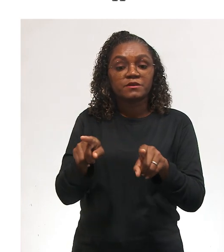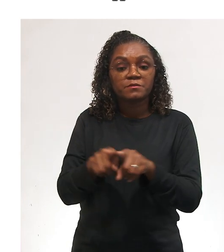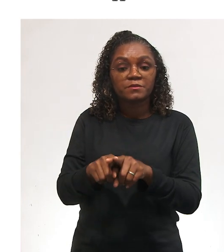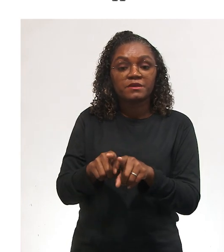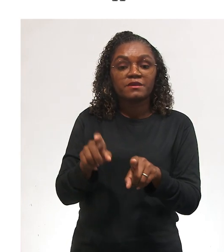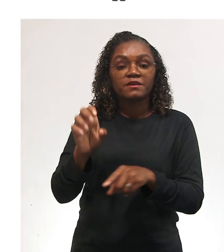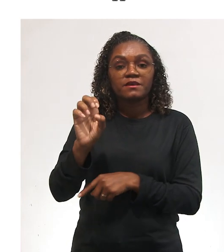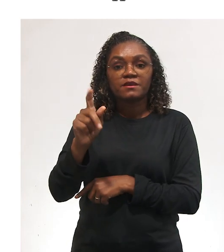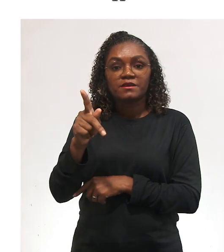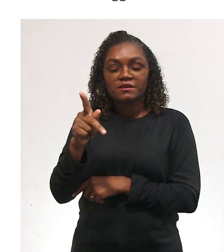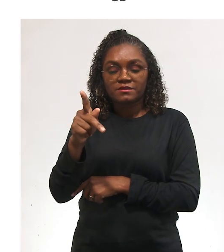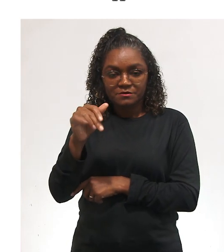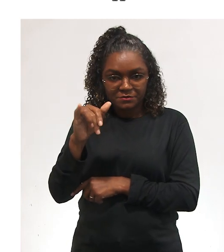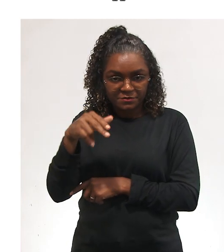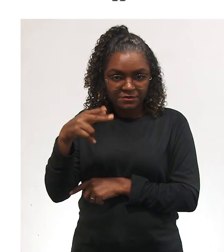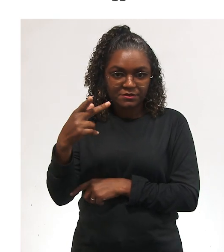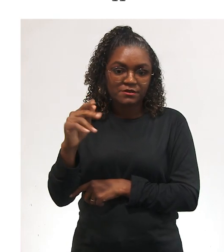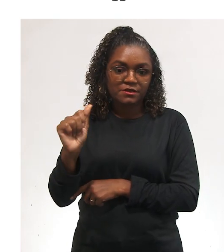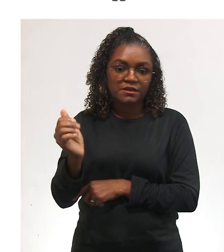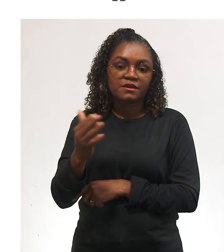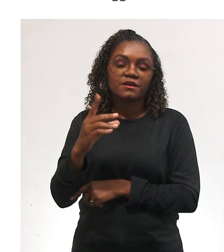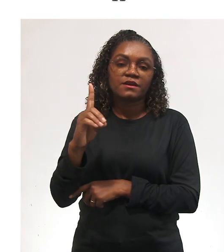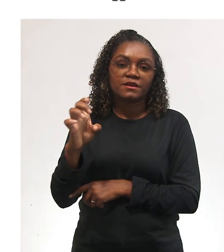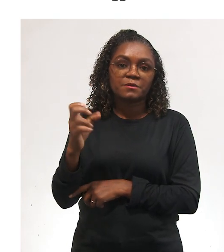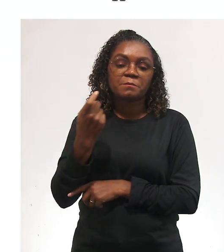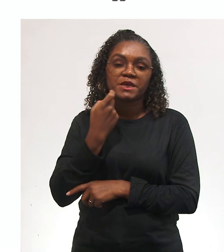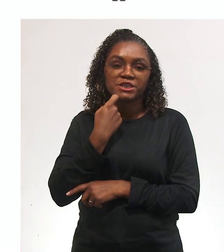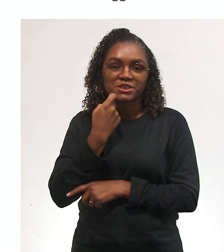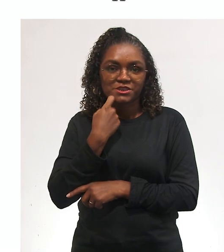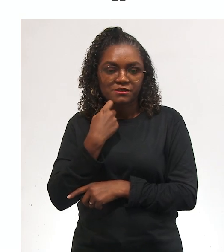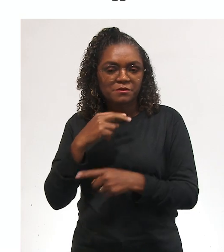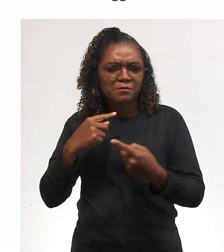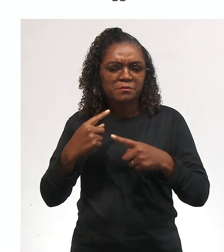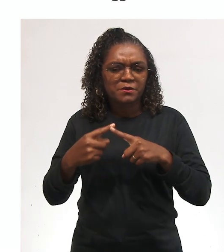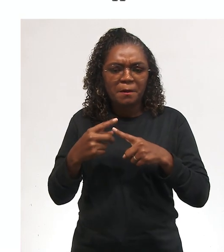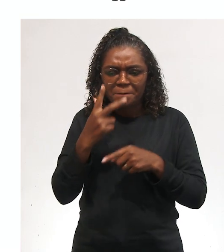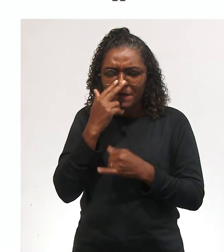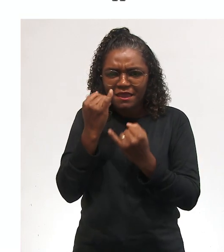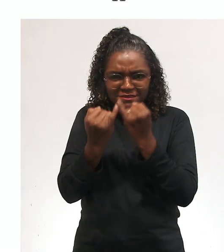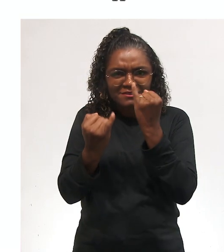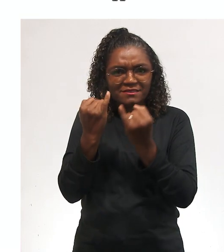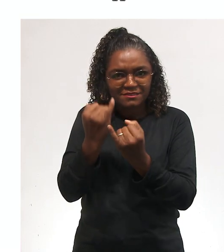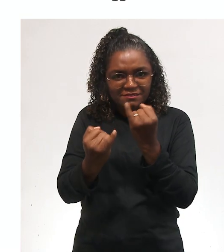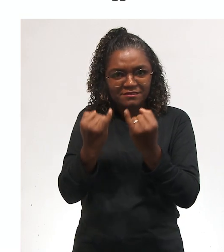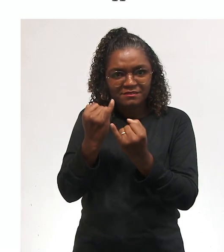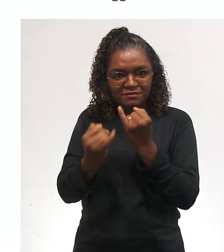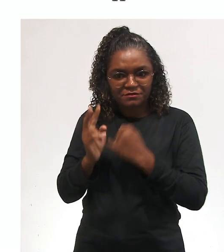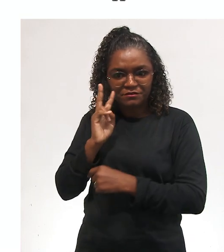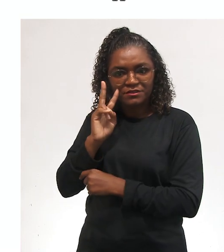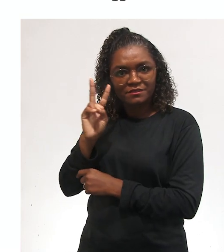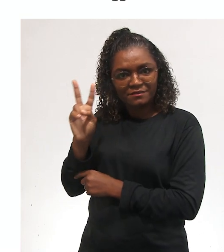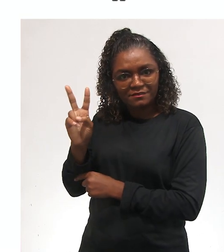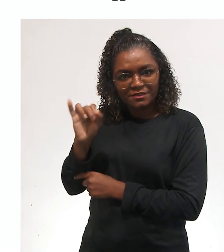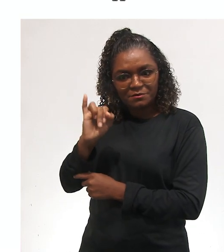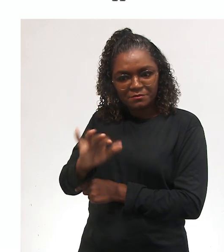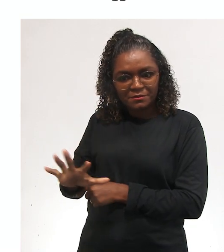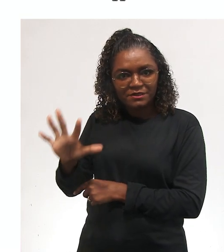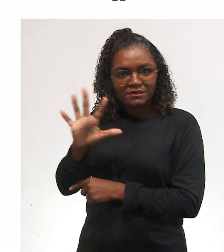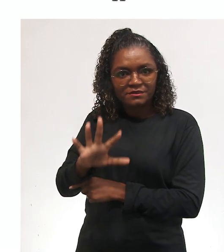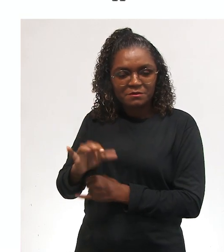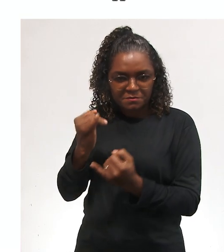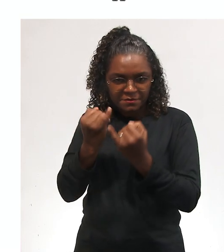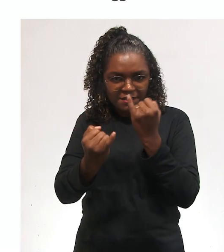efeito, ou ainda espinha de peixe. Por quê? Porque ela tem o formato parecido com a espinha de peixe,